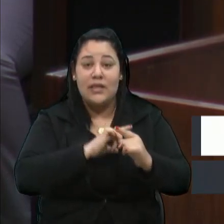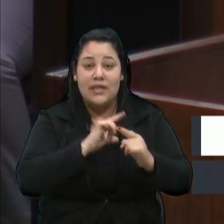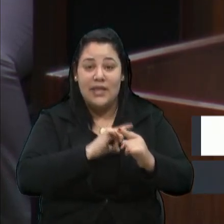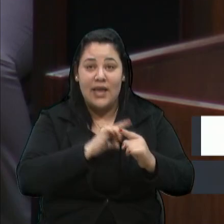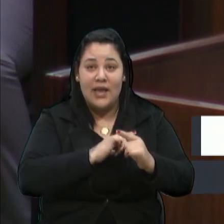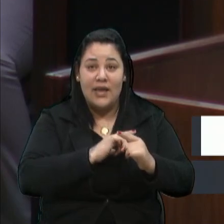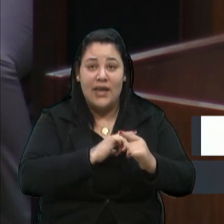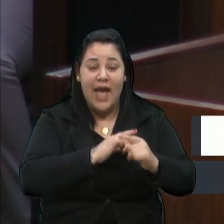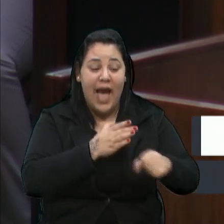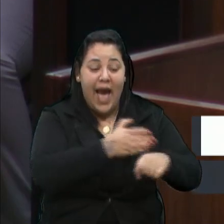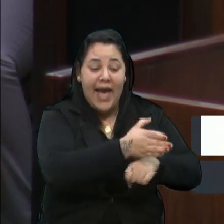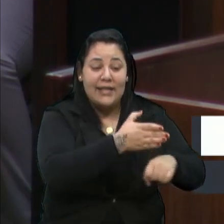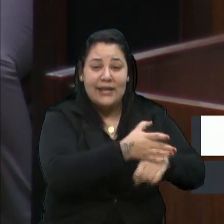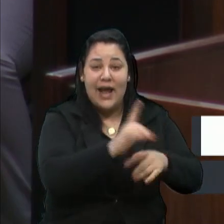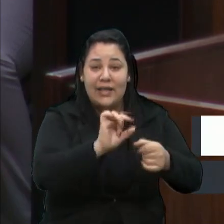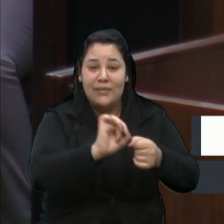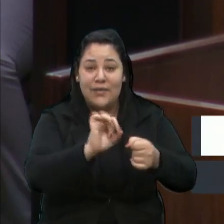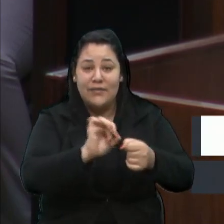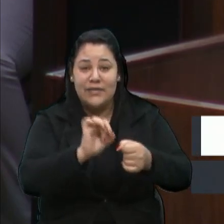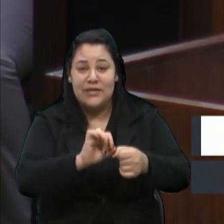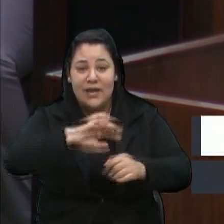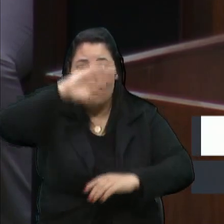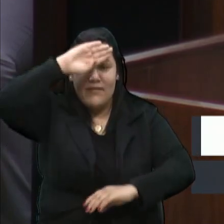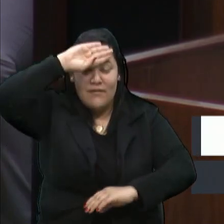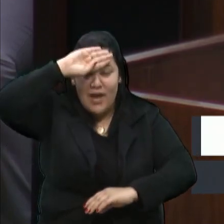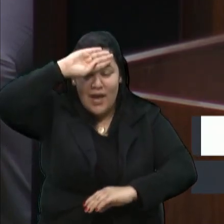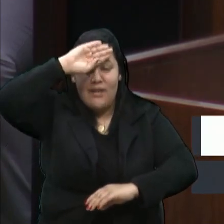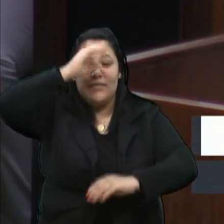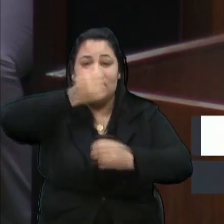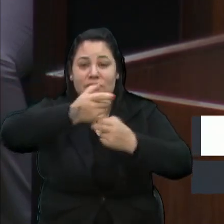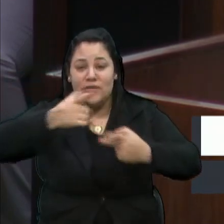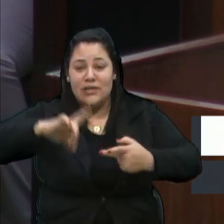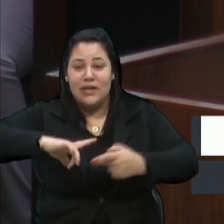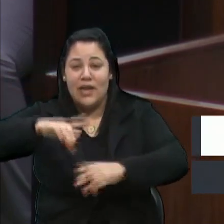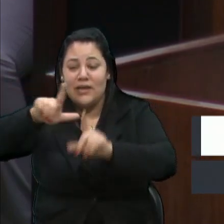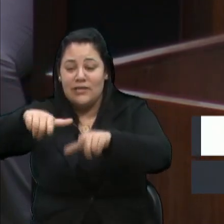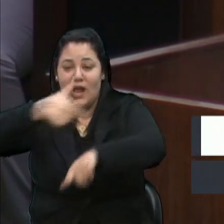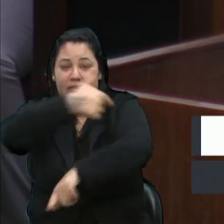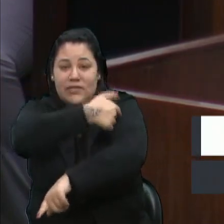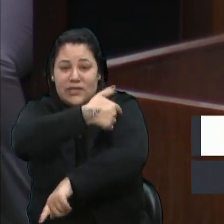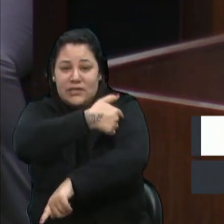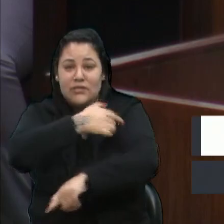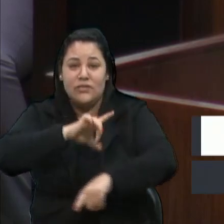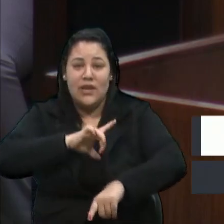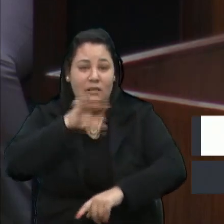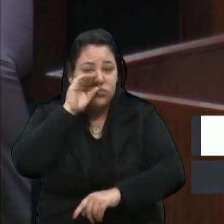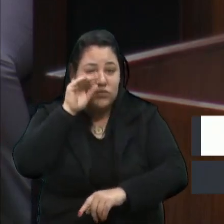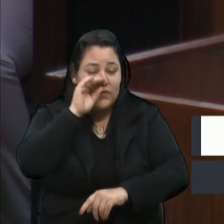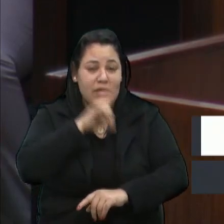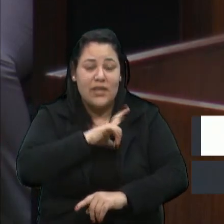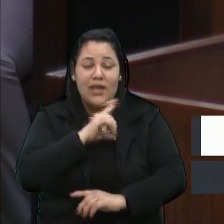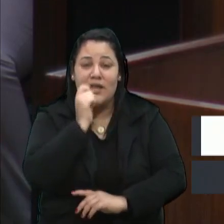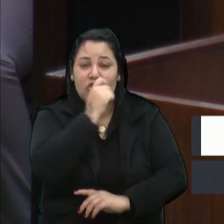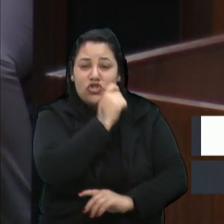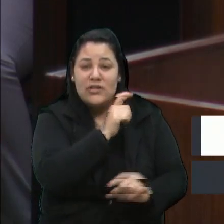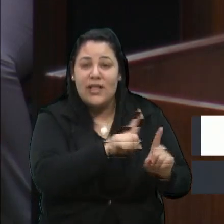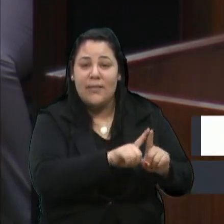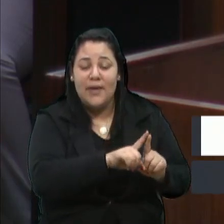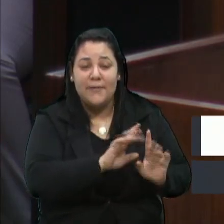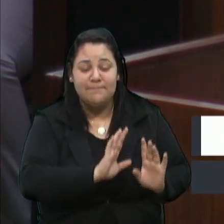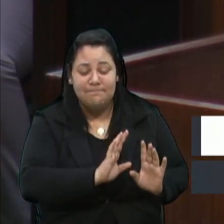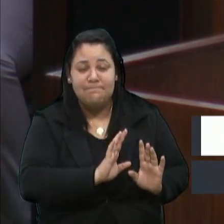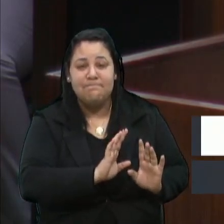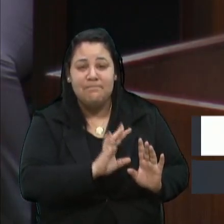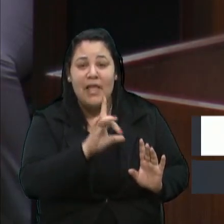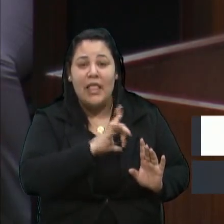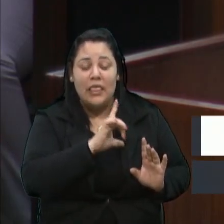acolhimento tem a triagem tem a sala de vacinação tem a sala de observação tem o dentista tem a